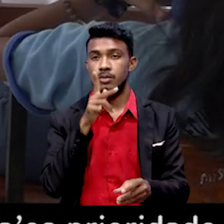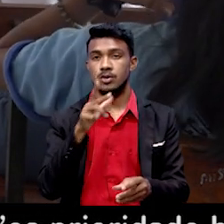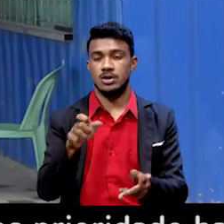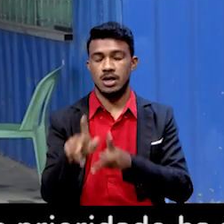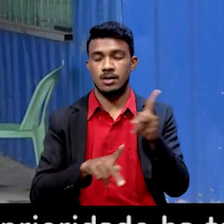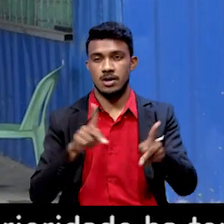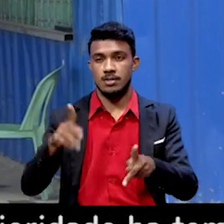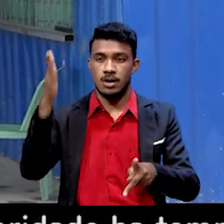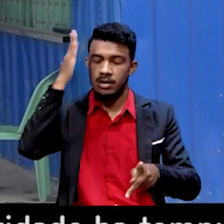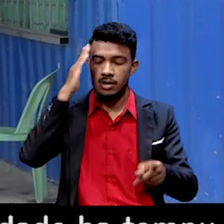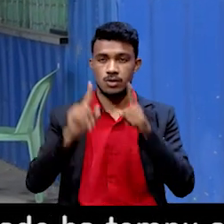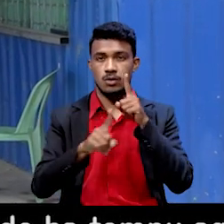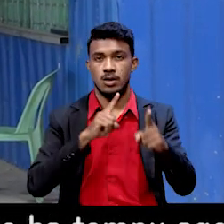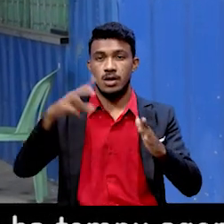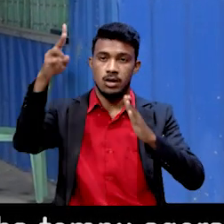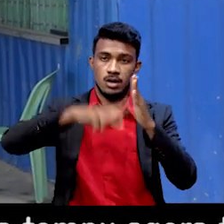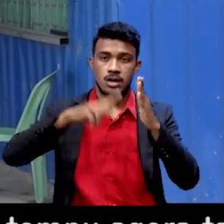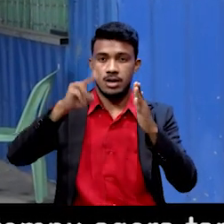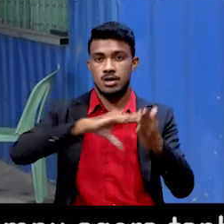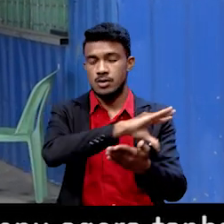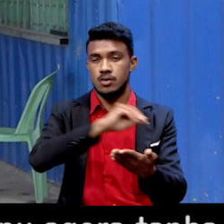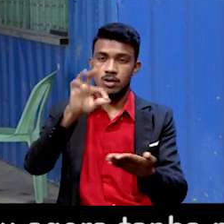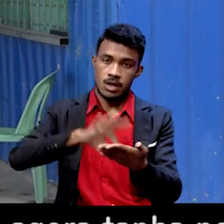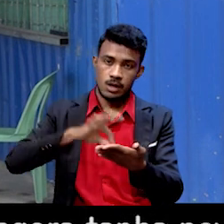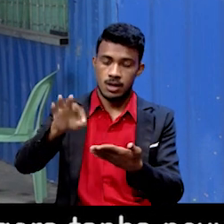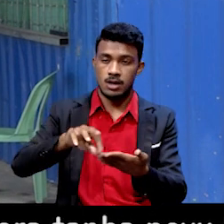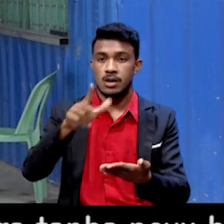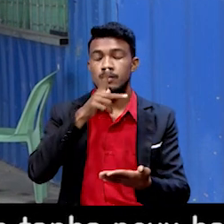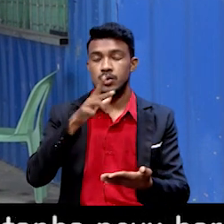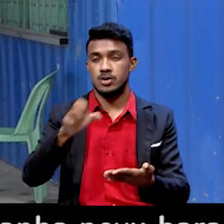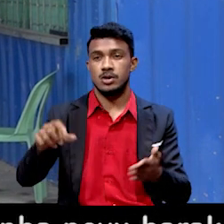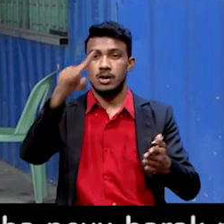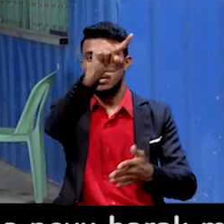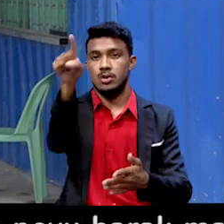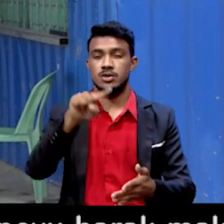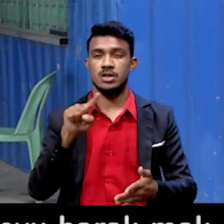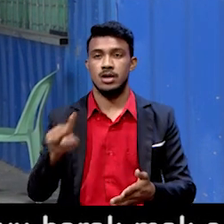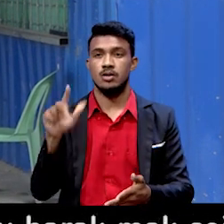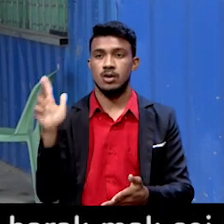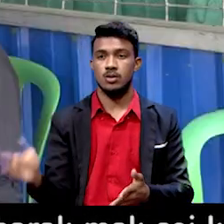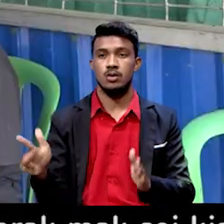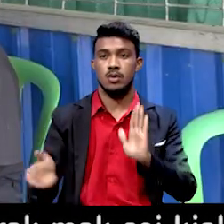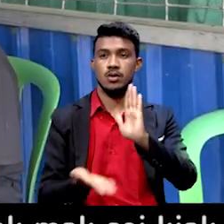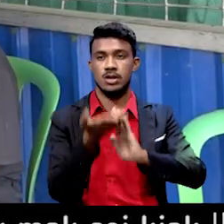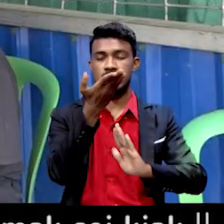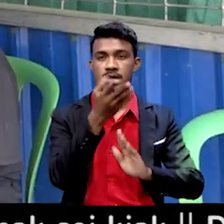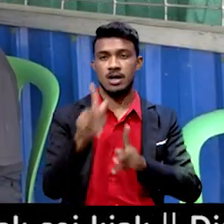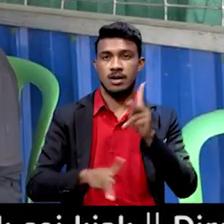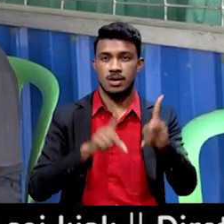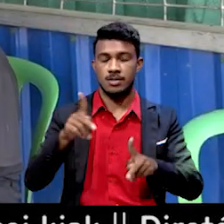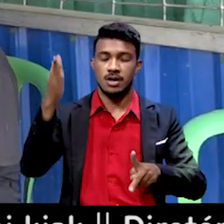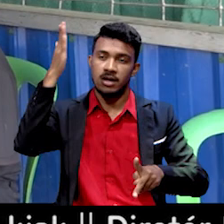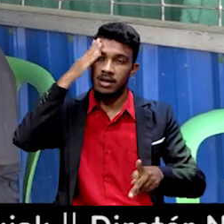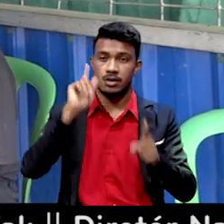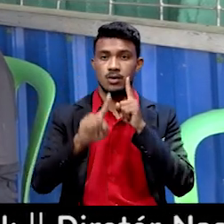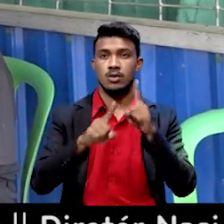hatene qualia, le no hakere kliam português e ha porcento tolo nulo resim. Ema nebe hatene